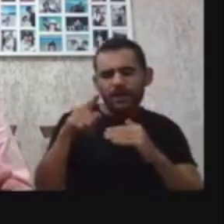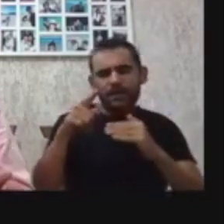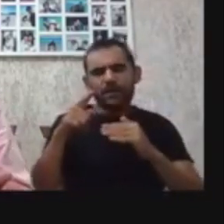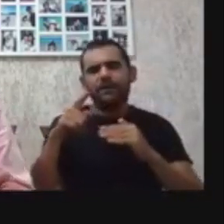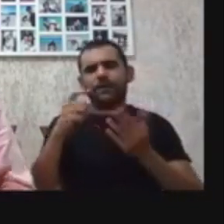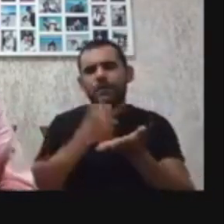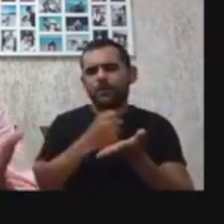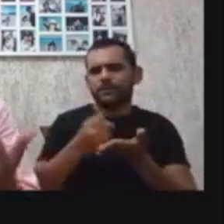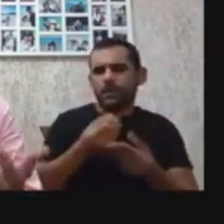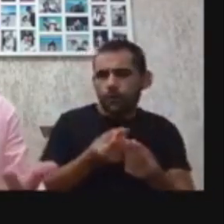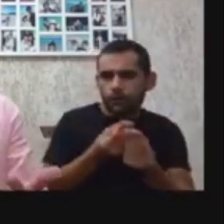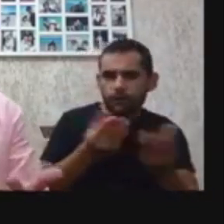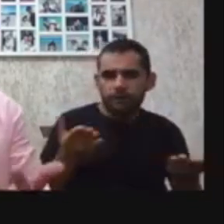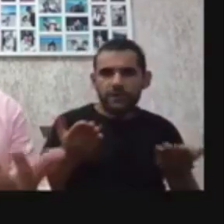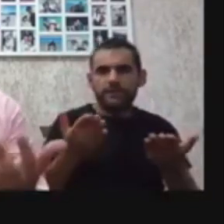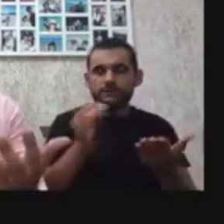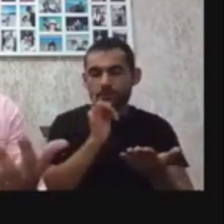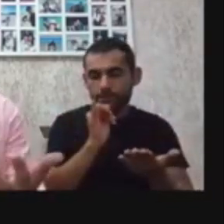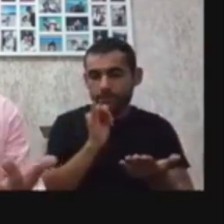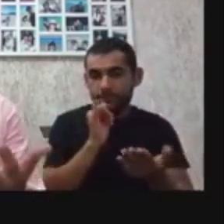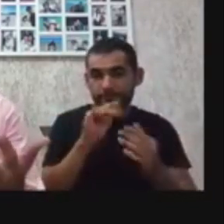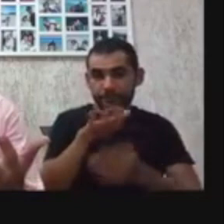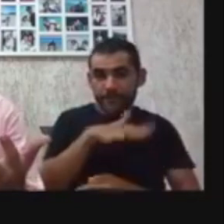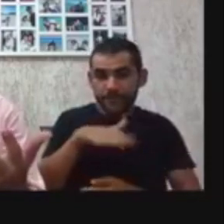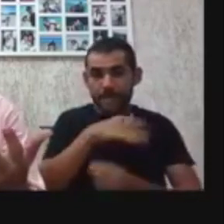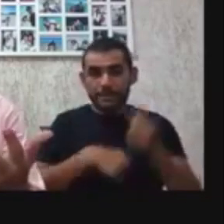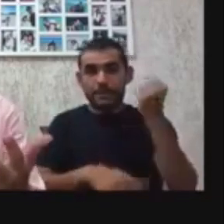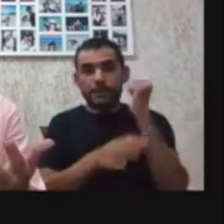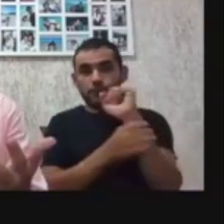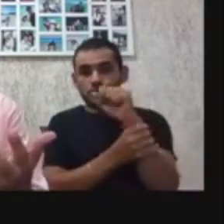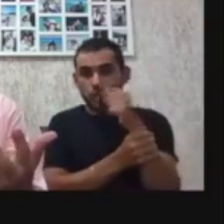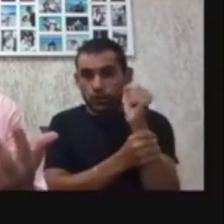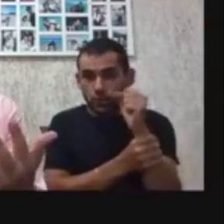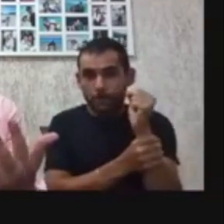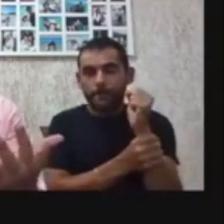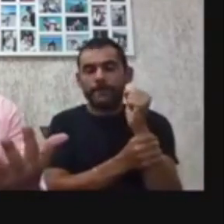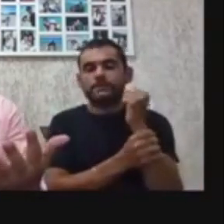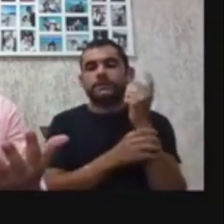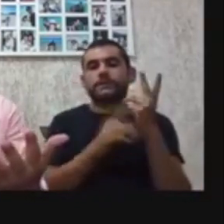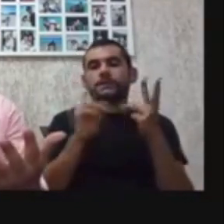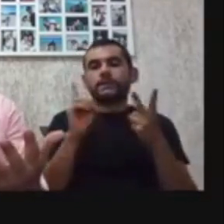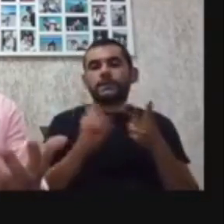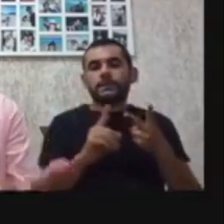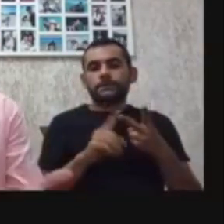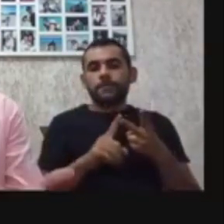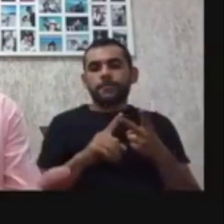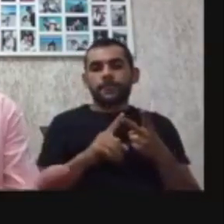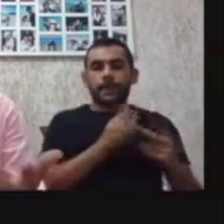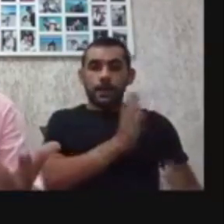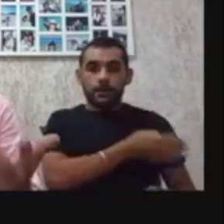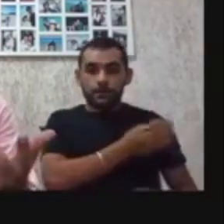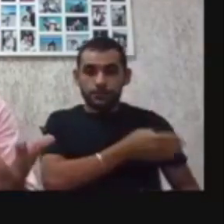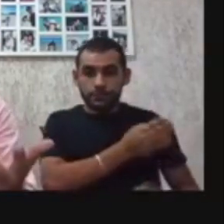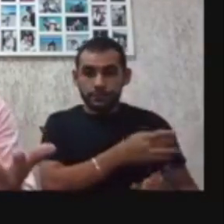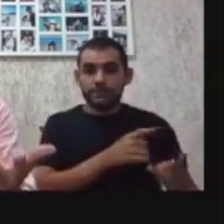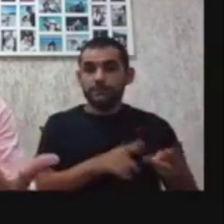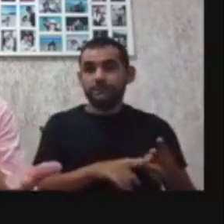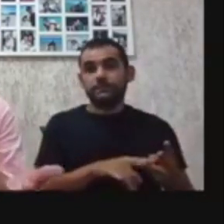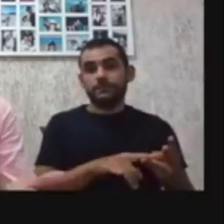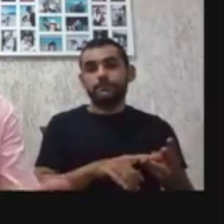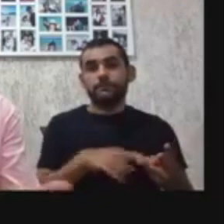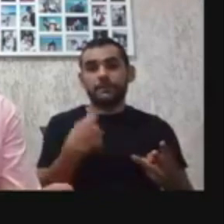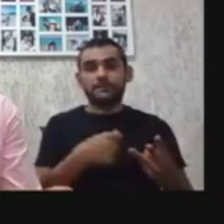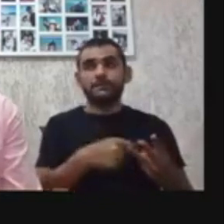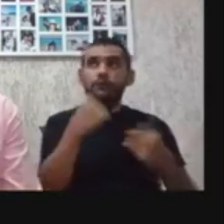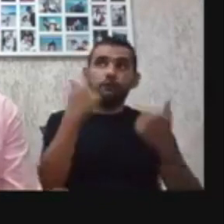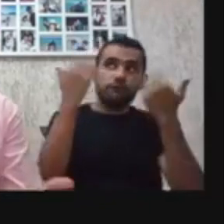que ofereçam lá na área de ortopedia, na área de cardiologia, que nós temos que